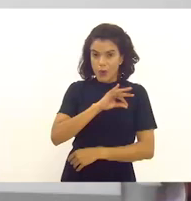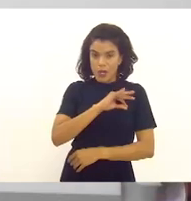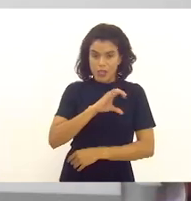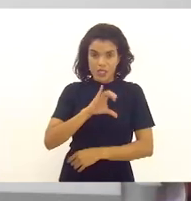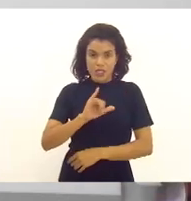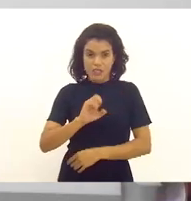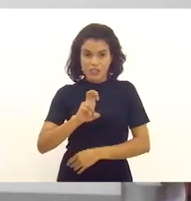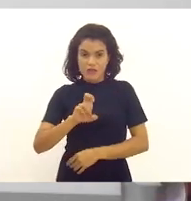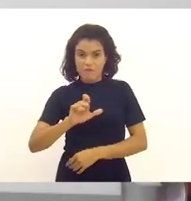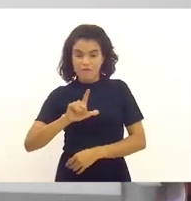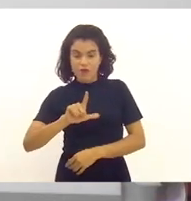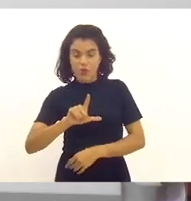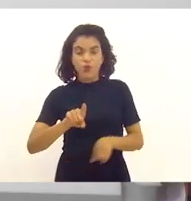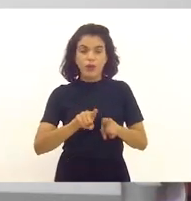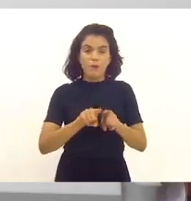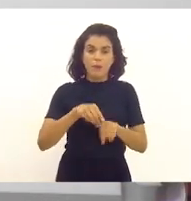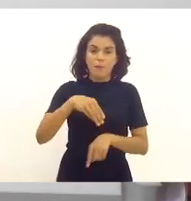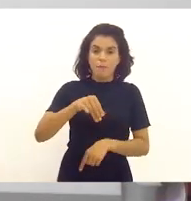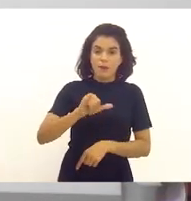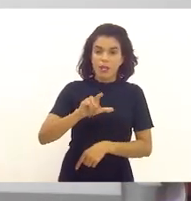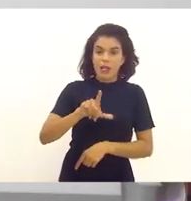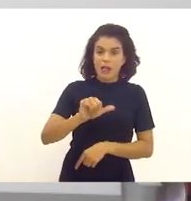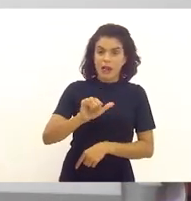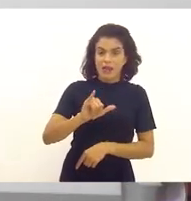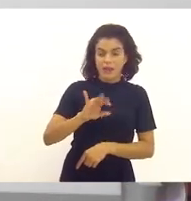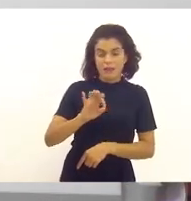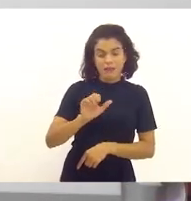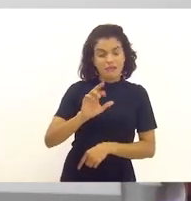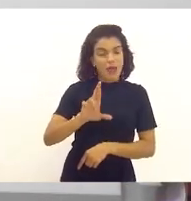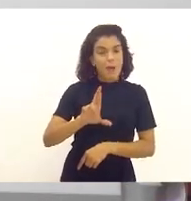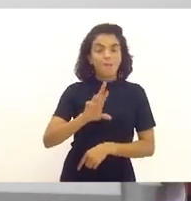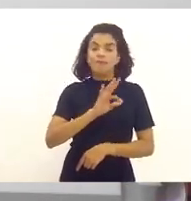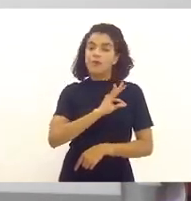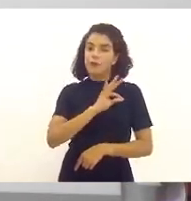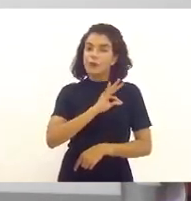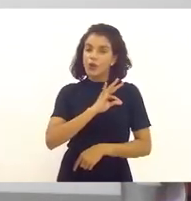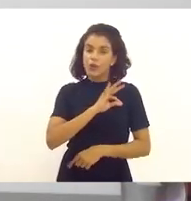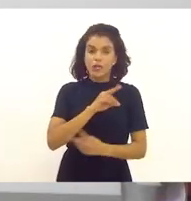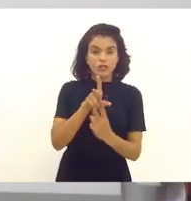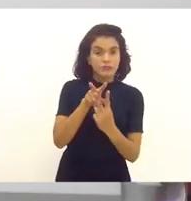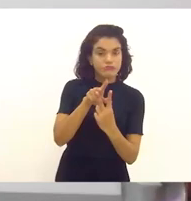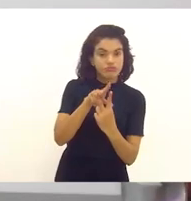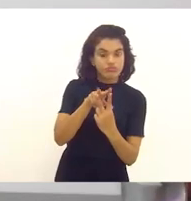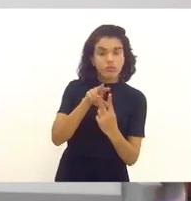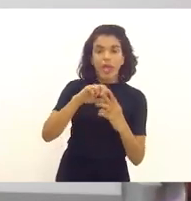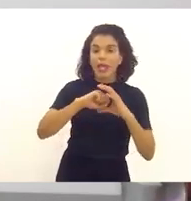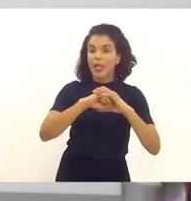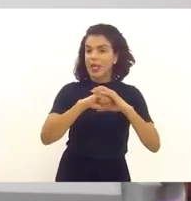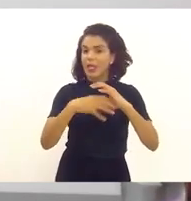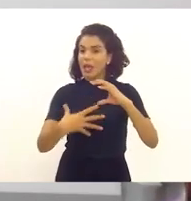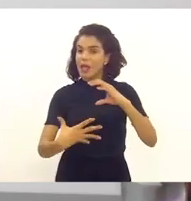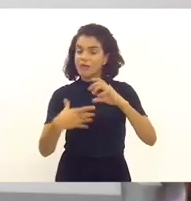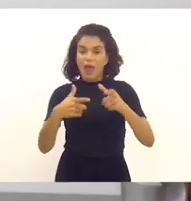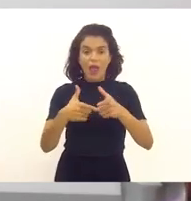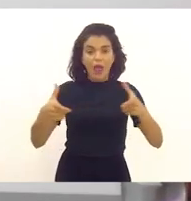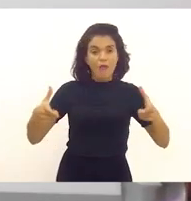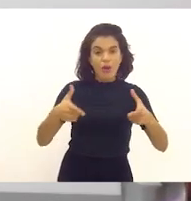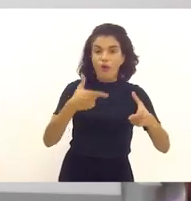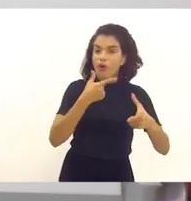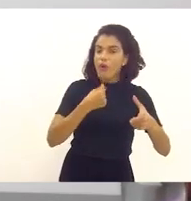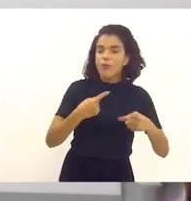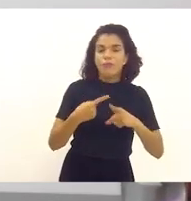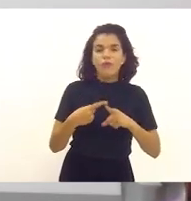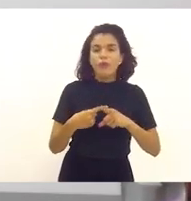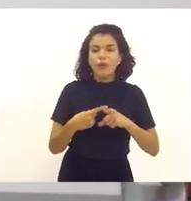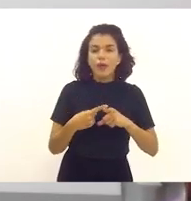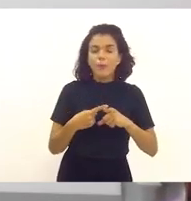a polícia civil conta a polícia militar as polícias Elas têm esse essa característica de serem masculinos por